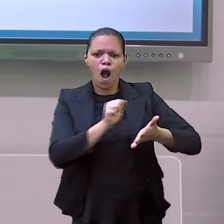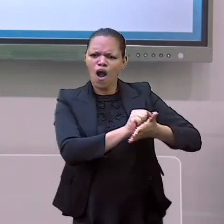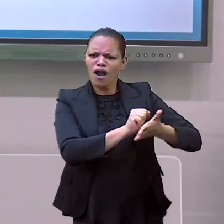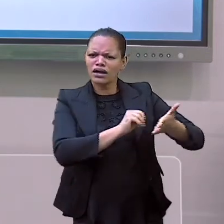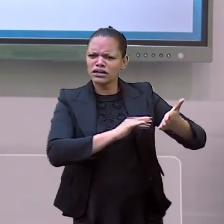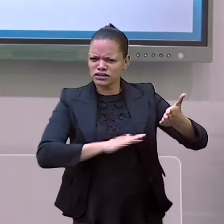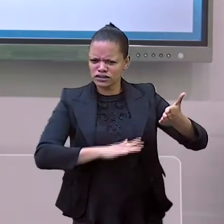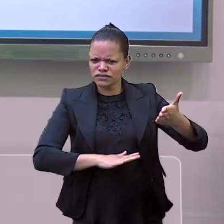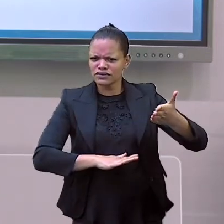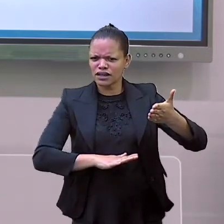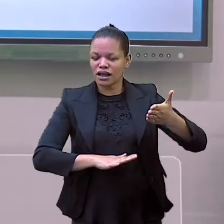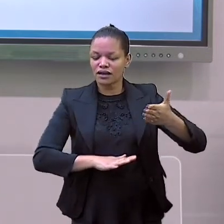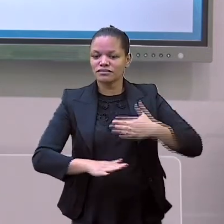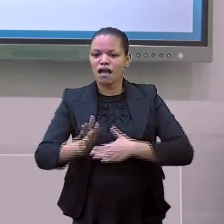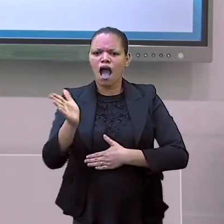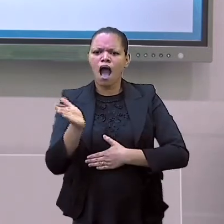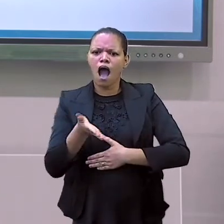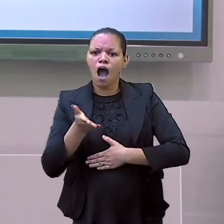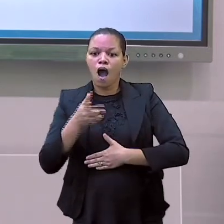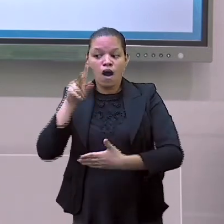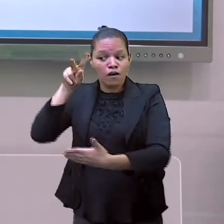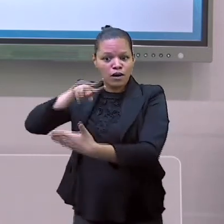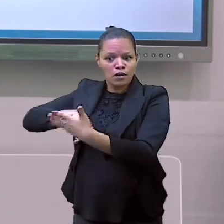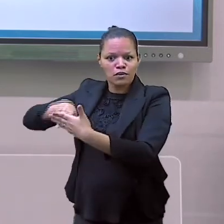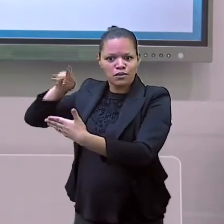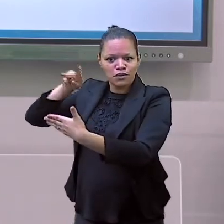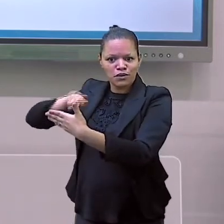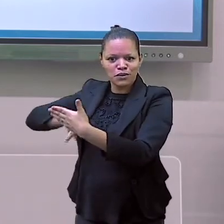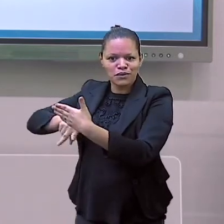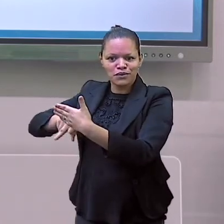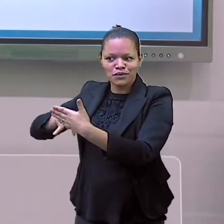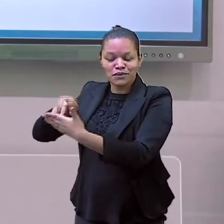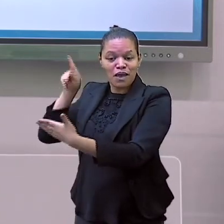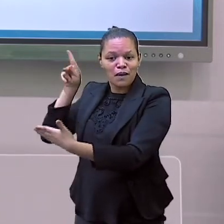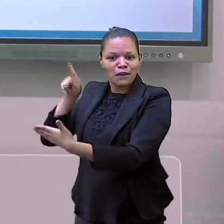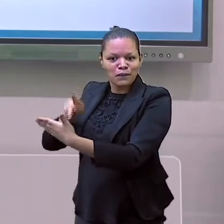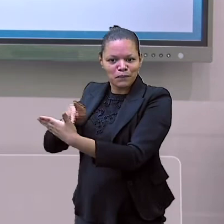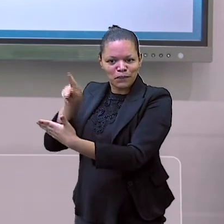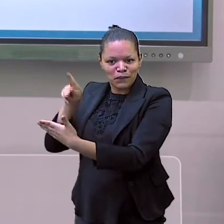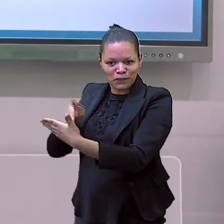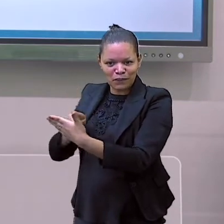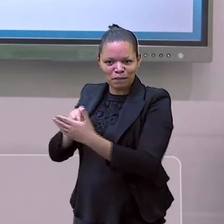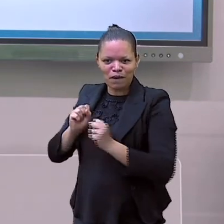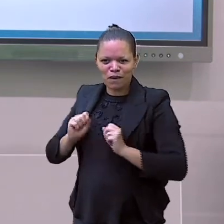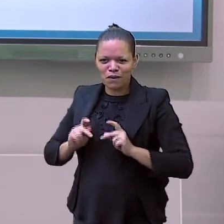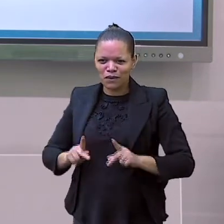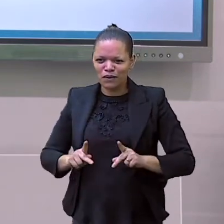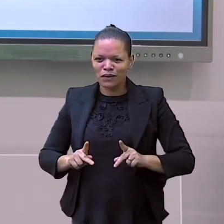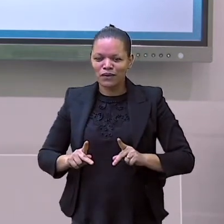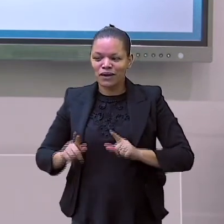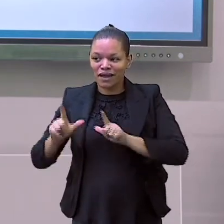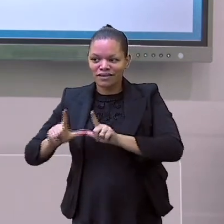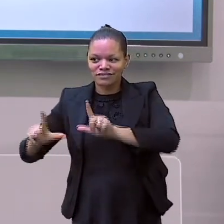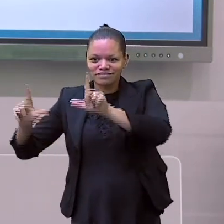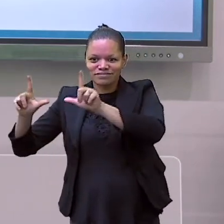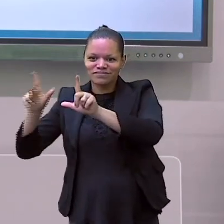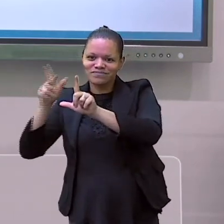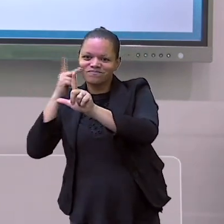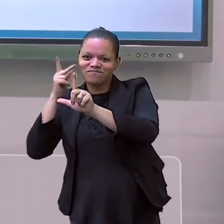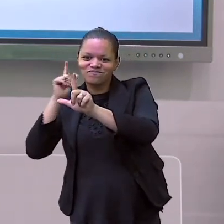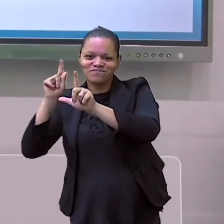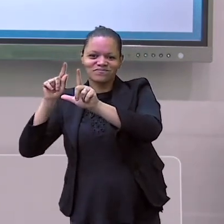Atividades. Vamos lá, então, agora, ver o poema da atividade que você recebeu aí na plataforma